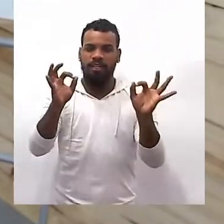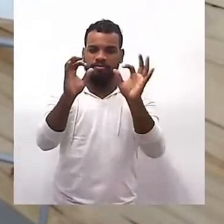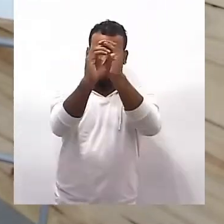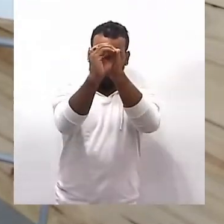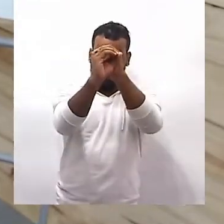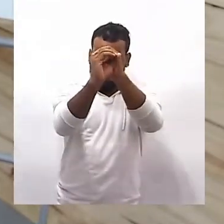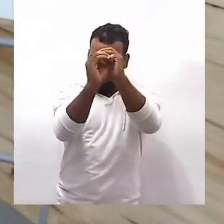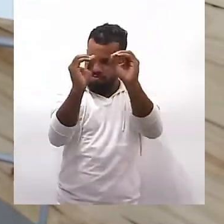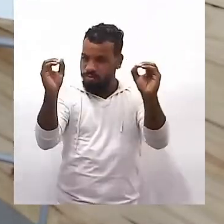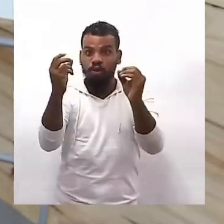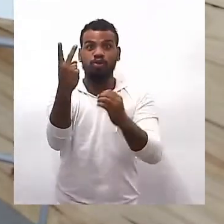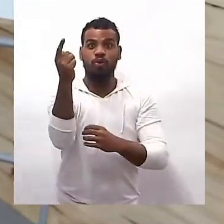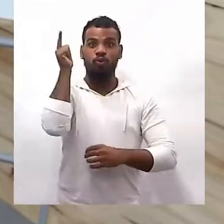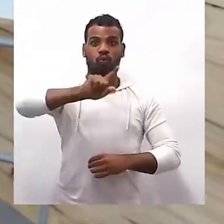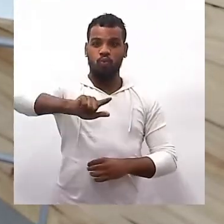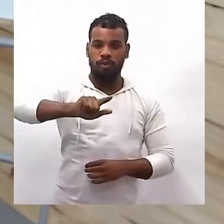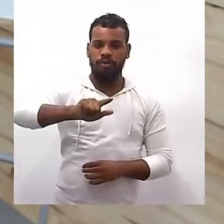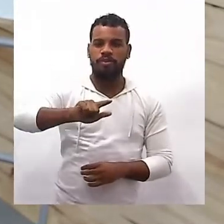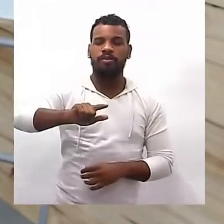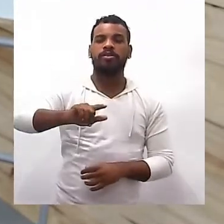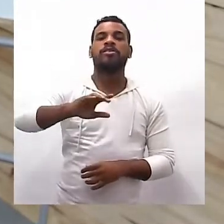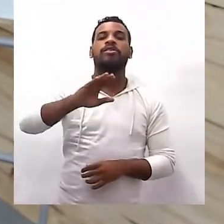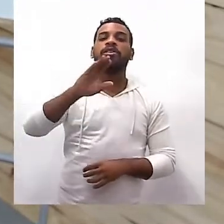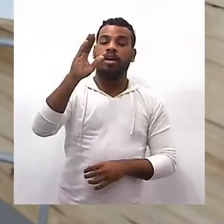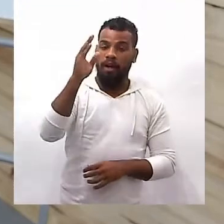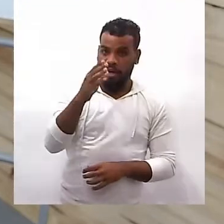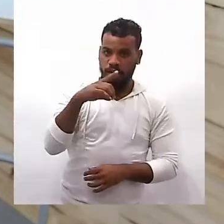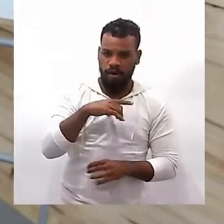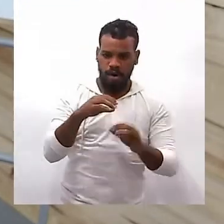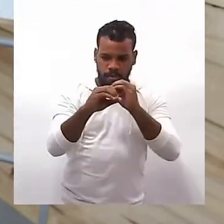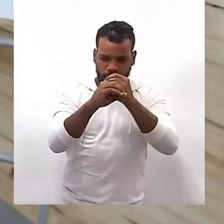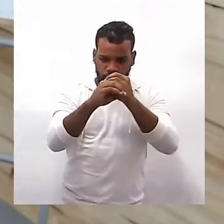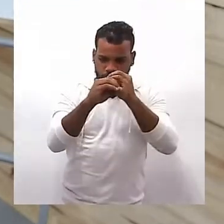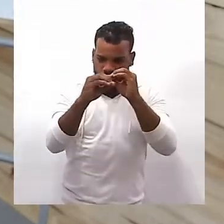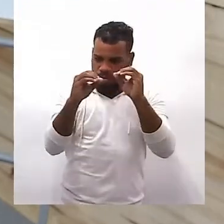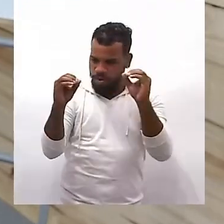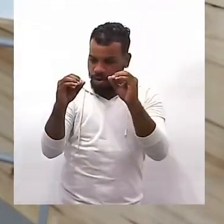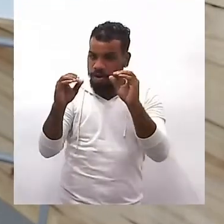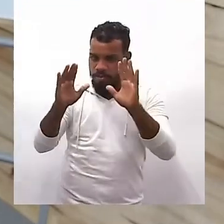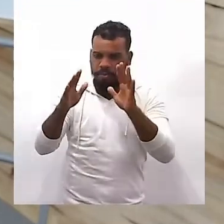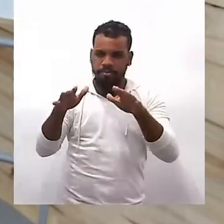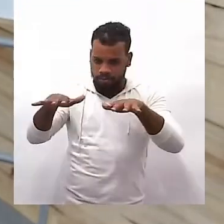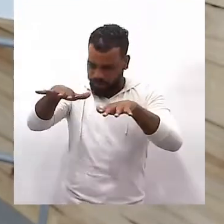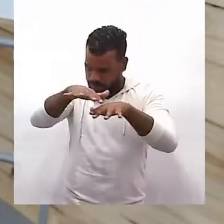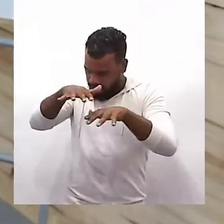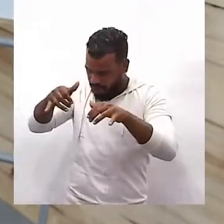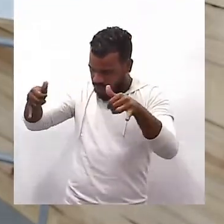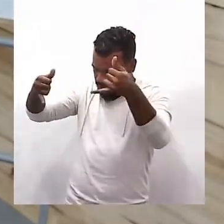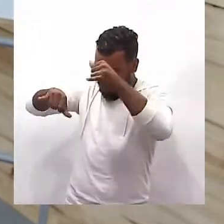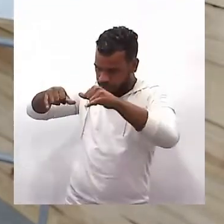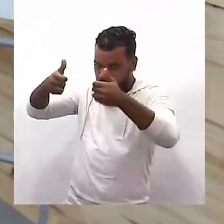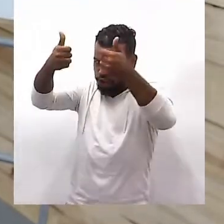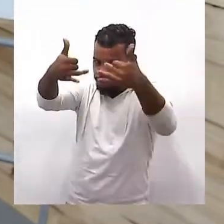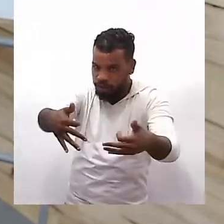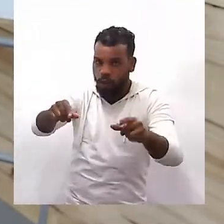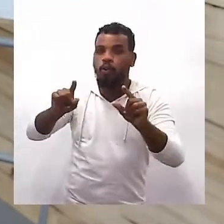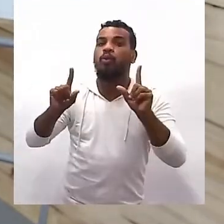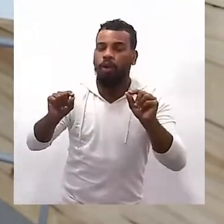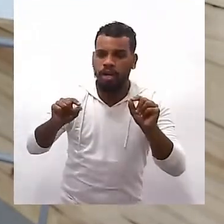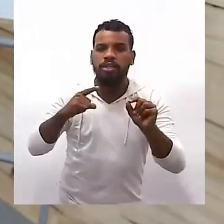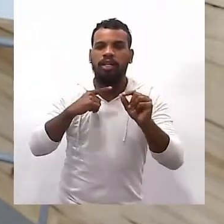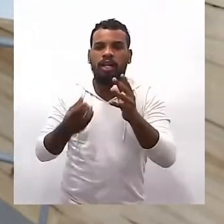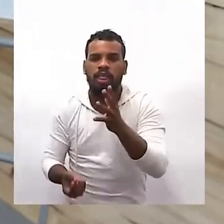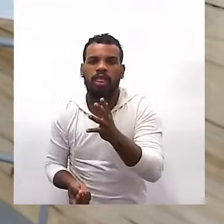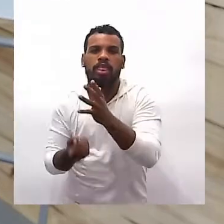detalhe. Quando esse processo aqui acontece, quimicamente falando, você vai ter a liberação de